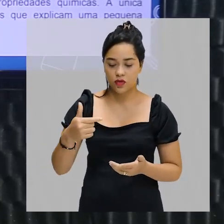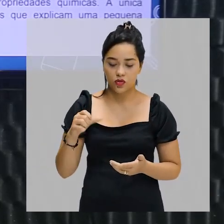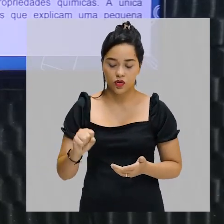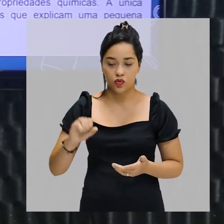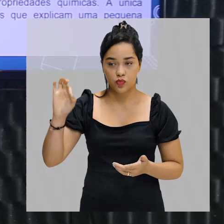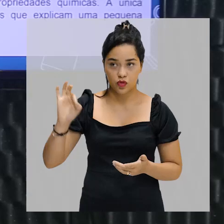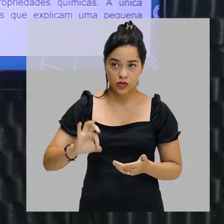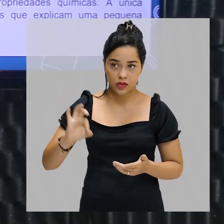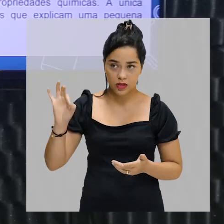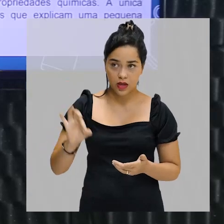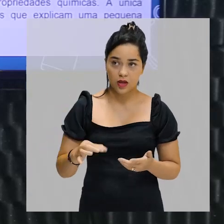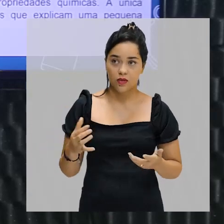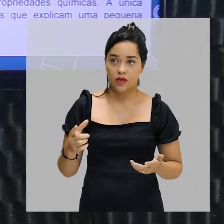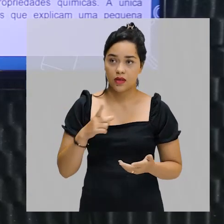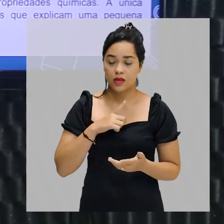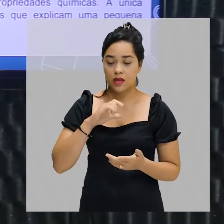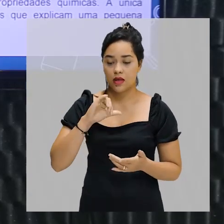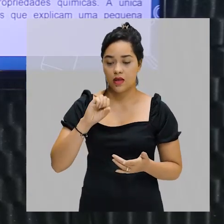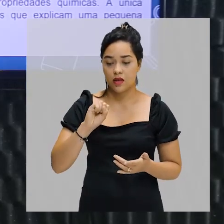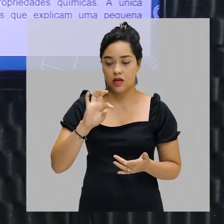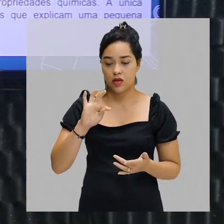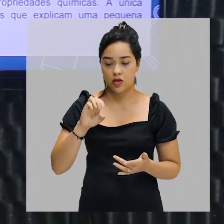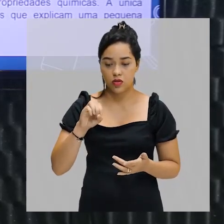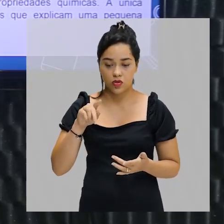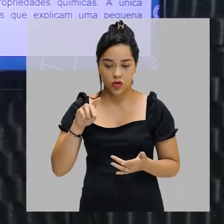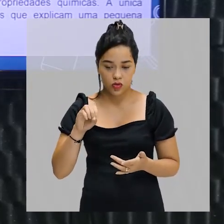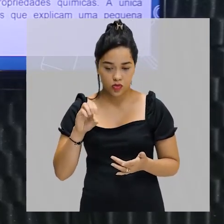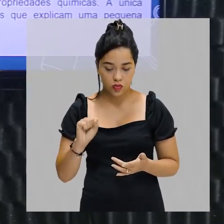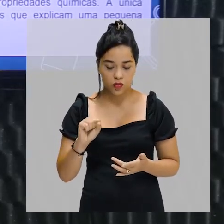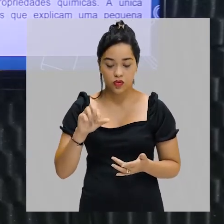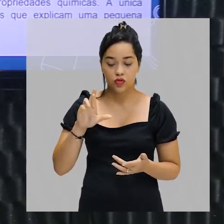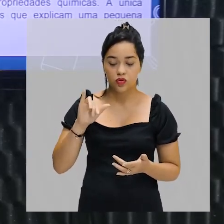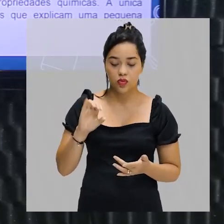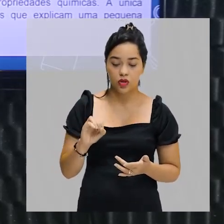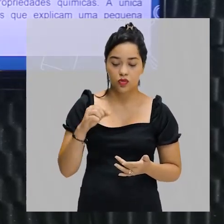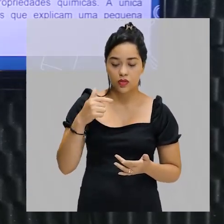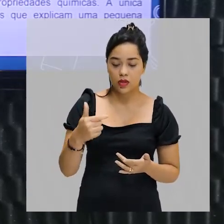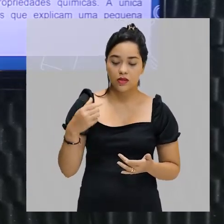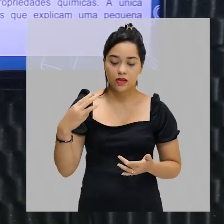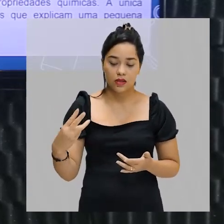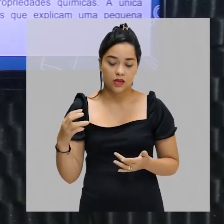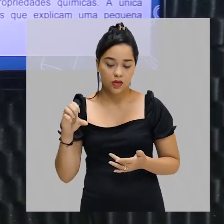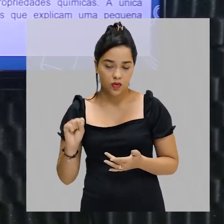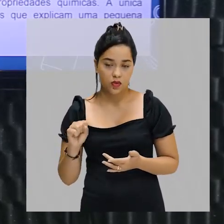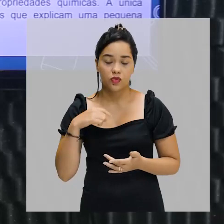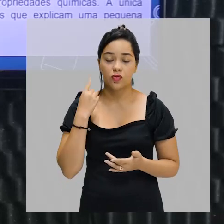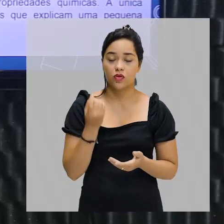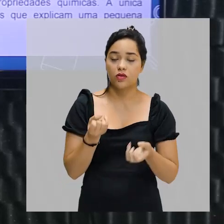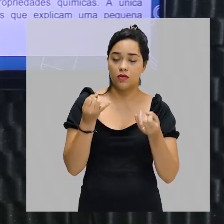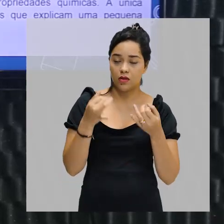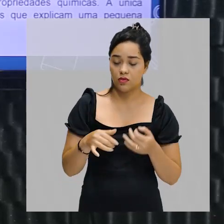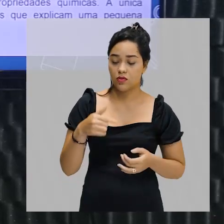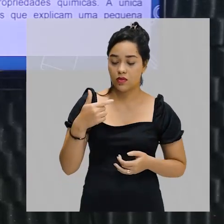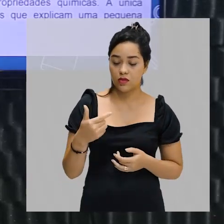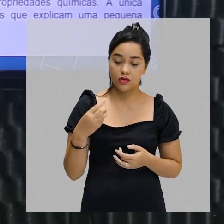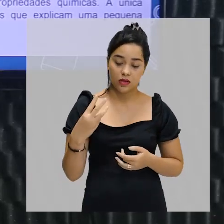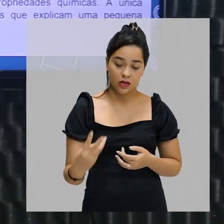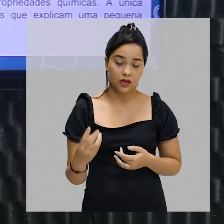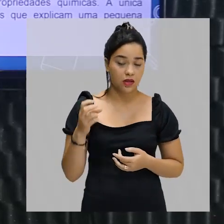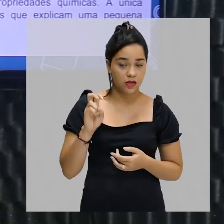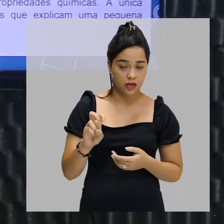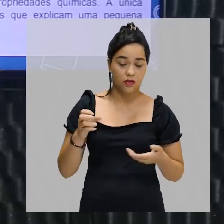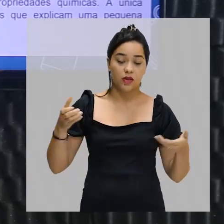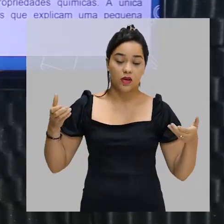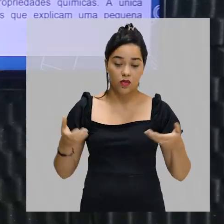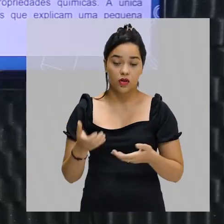99,28%, por exemplo, de isótopo do urânio 238. Olha só, estamos falando do 235 e